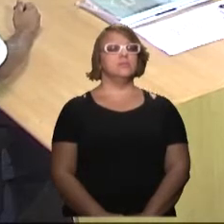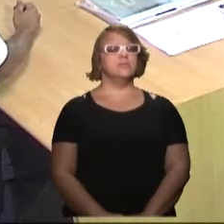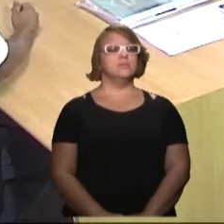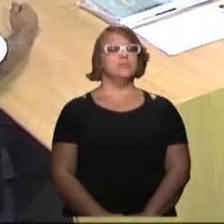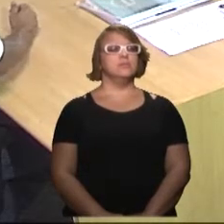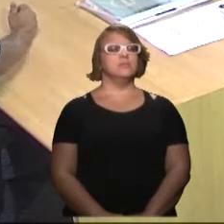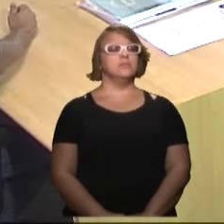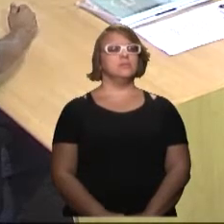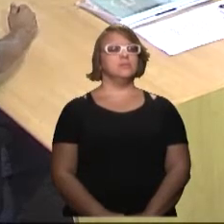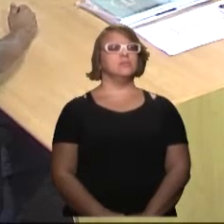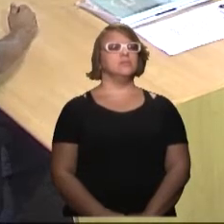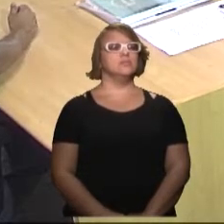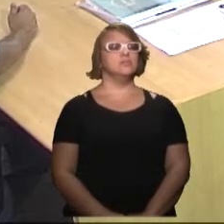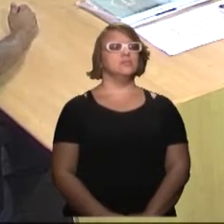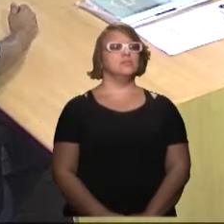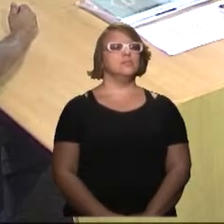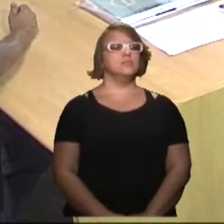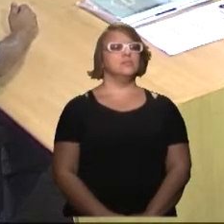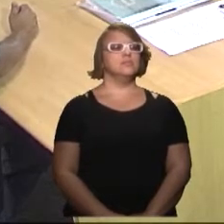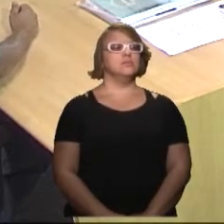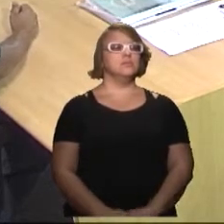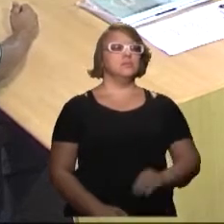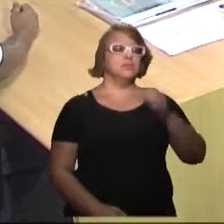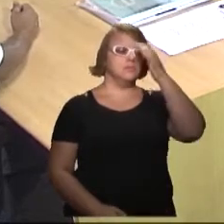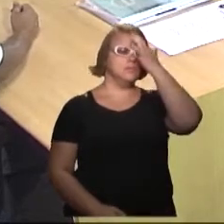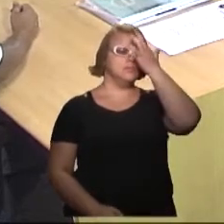A idade vai chegando.